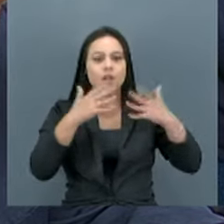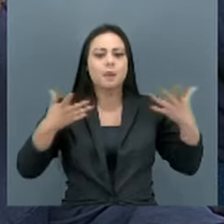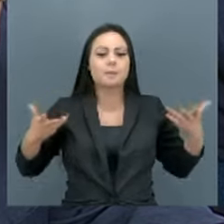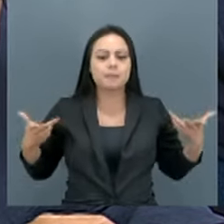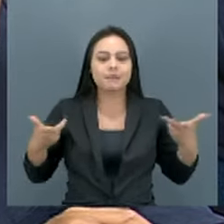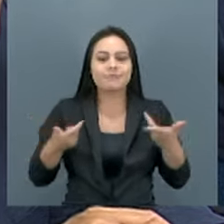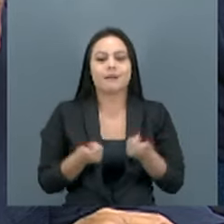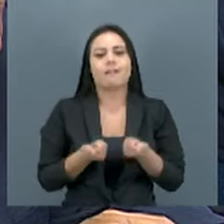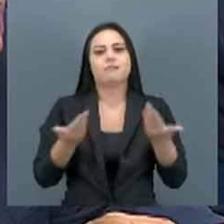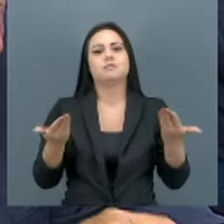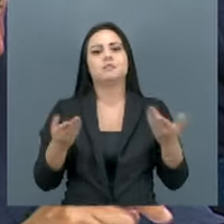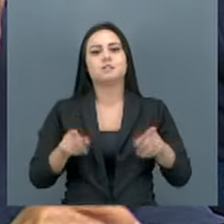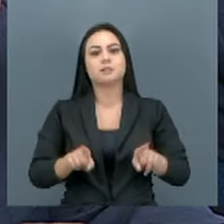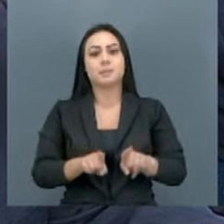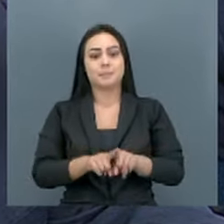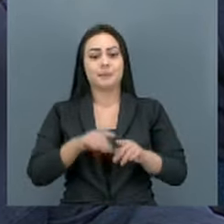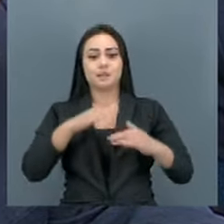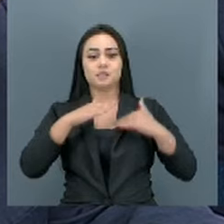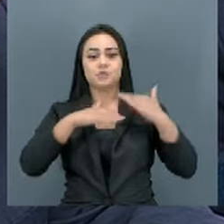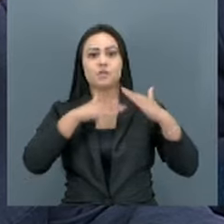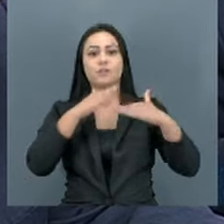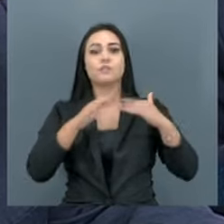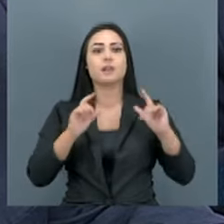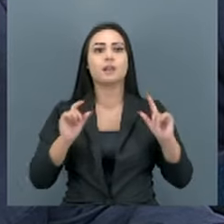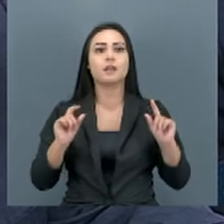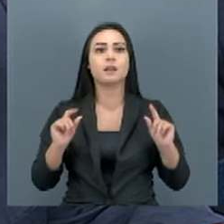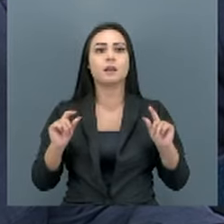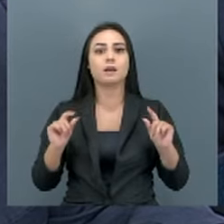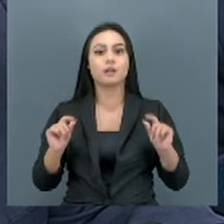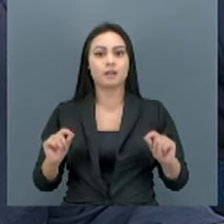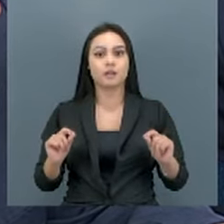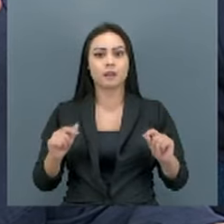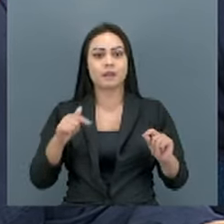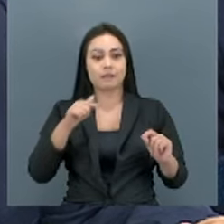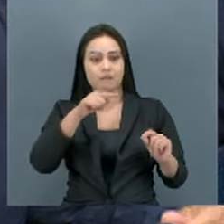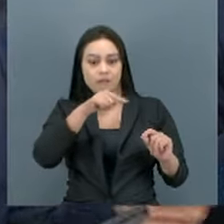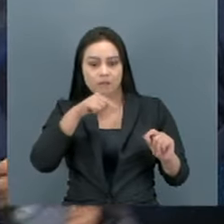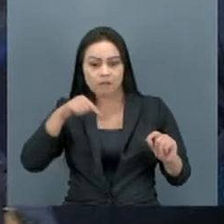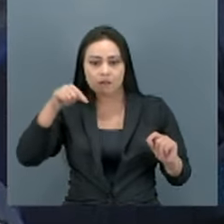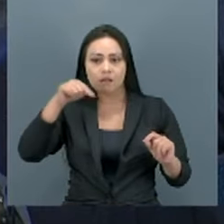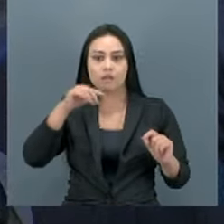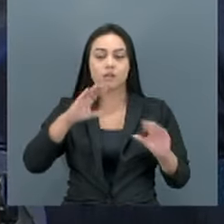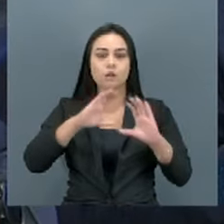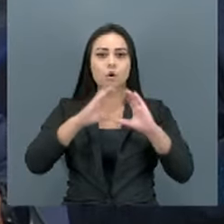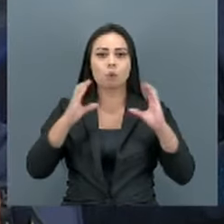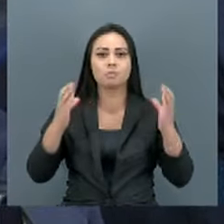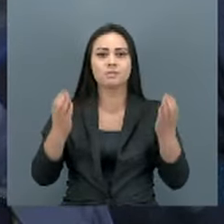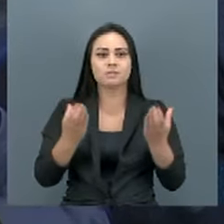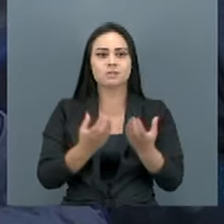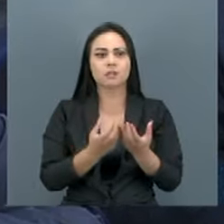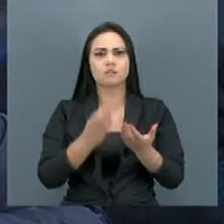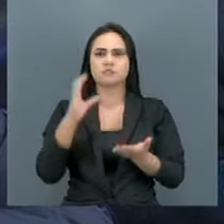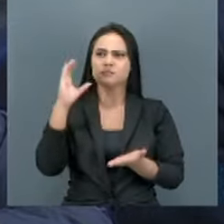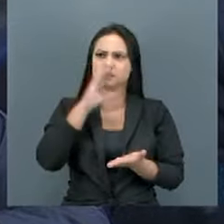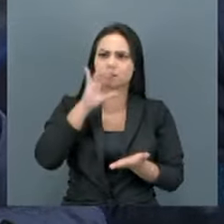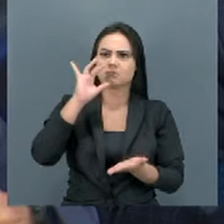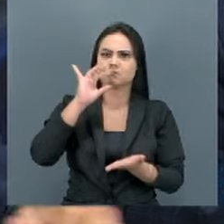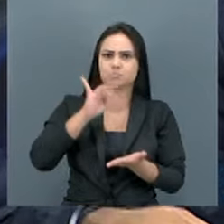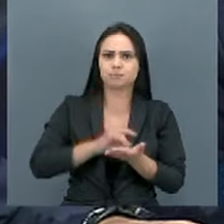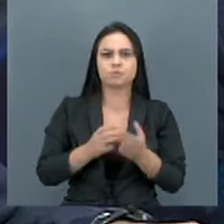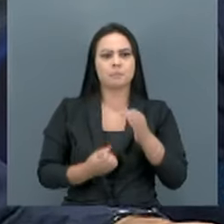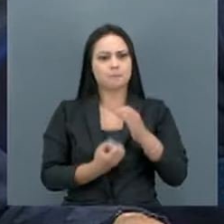habilidades e possam desenvolver essas comunidades de uma forma eficiente, produtiva e